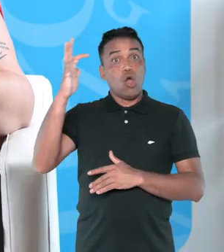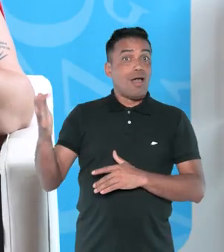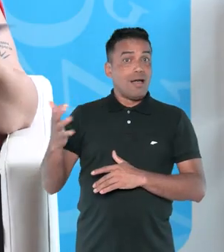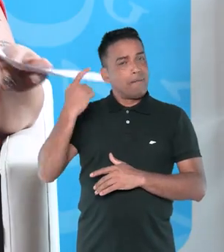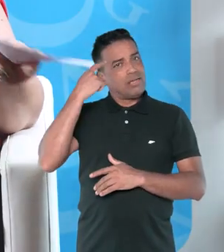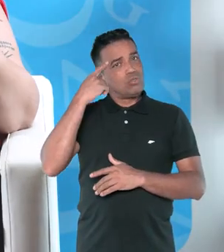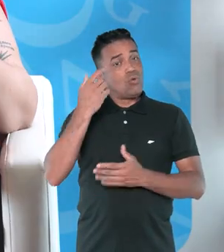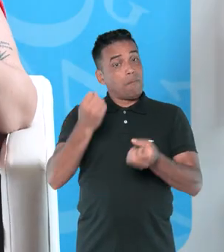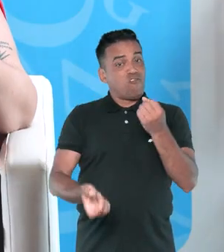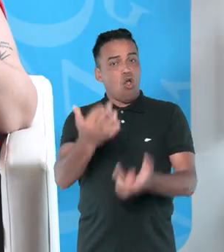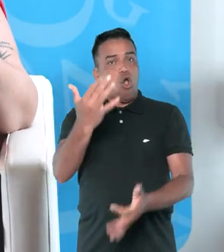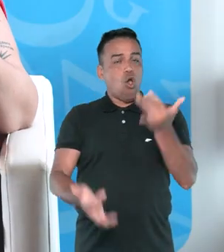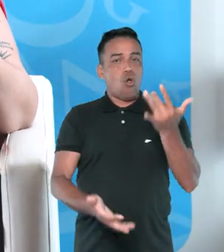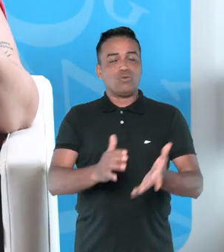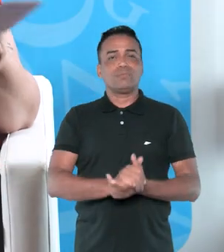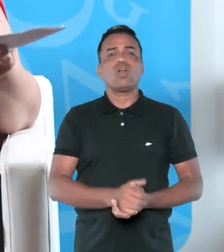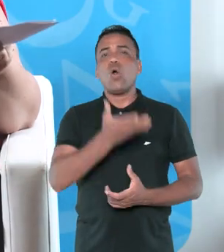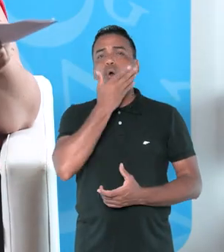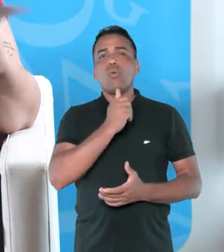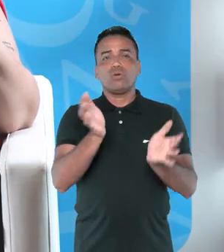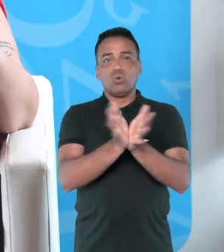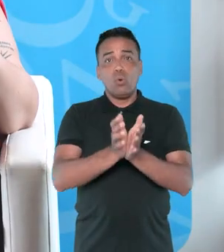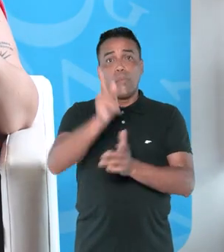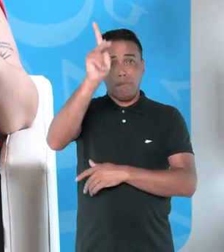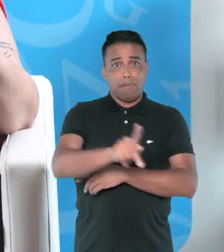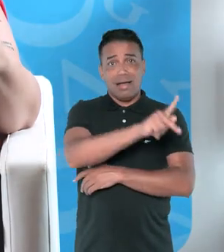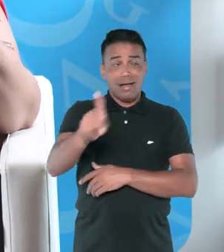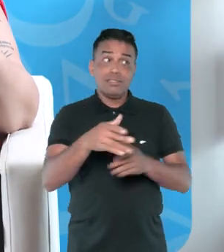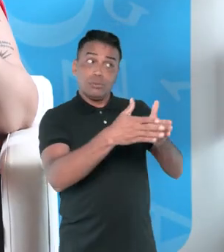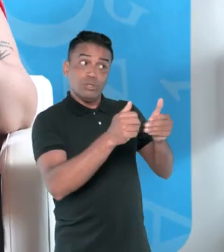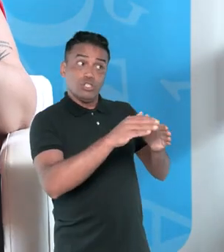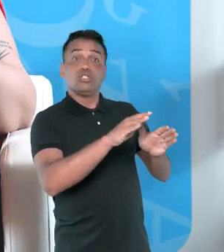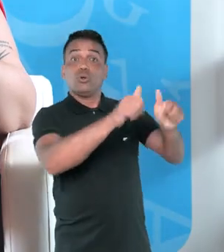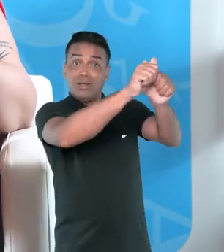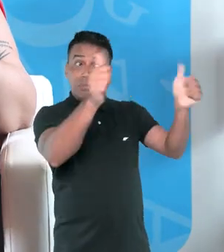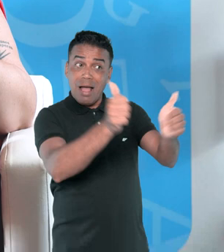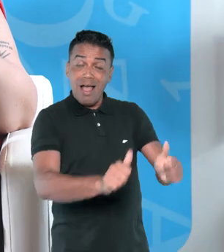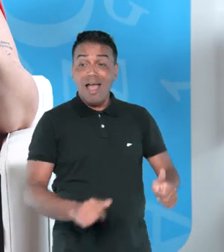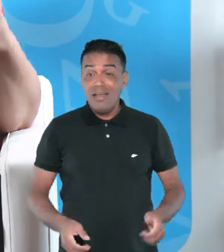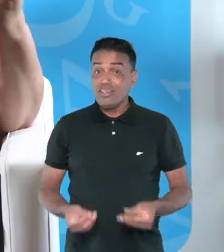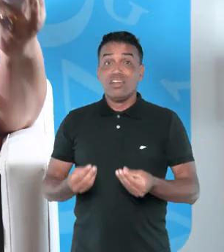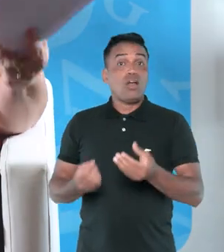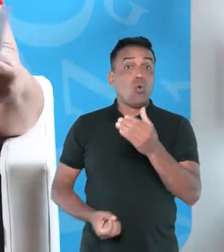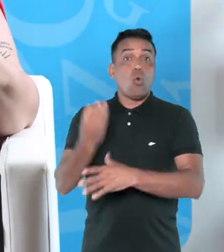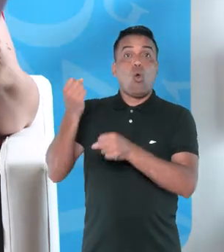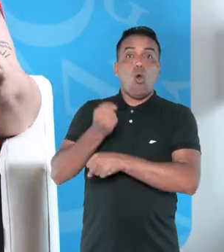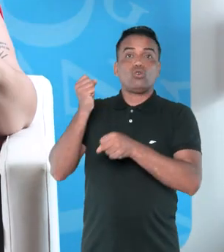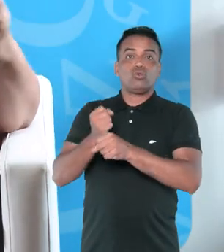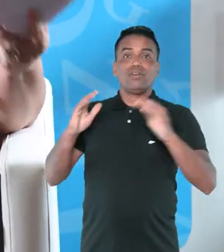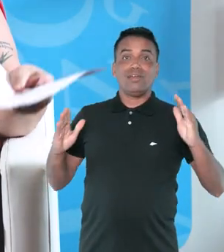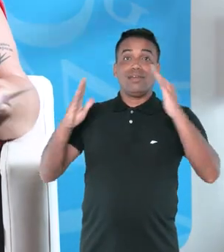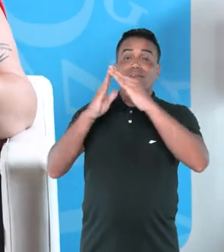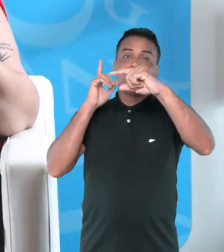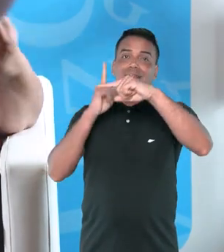fogo. E os padres seculares pediram a estátua, disseram que fariam uma igreja, eles começaram a adorar essa labareda,